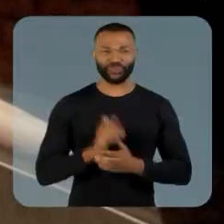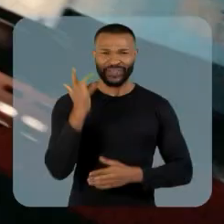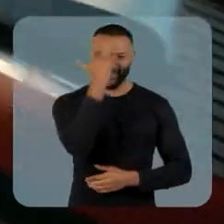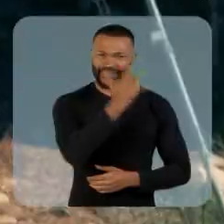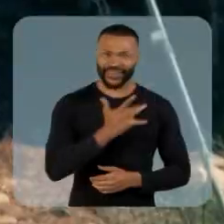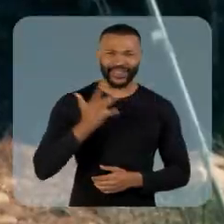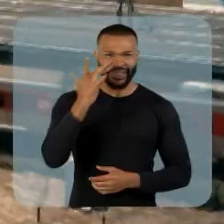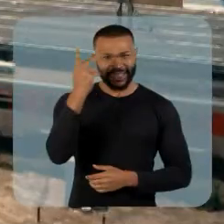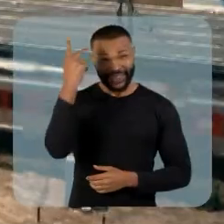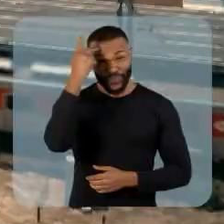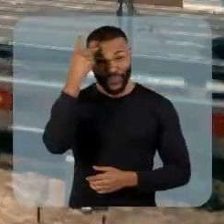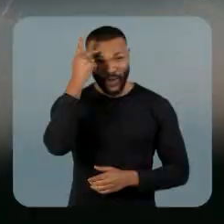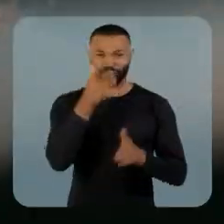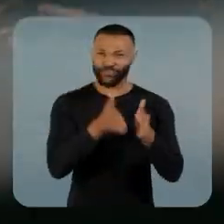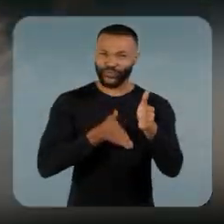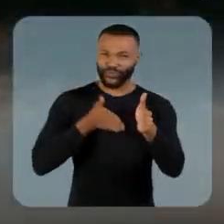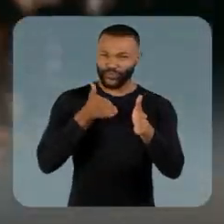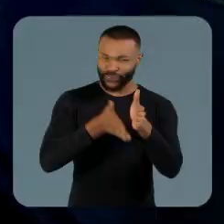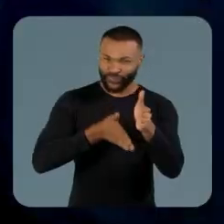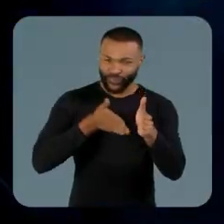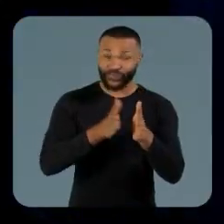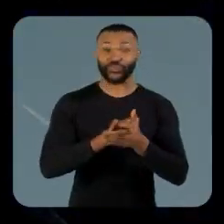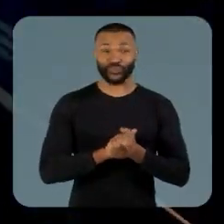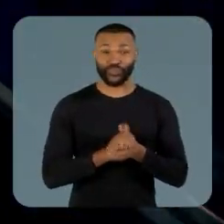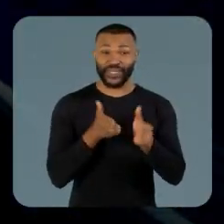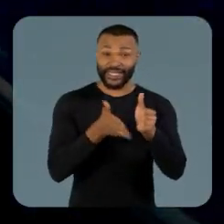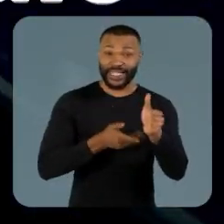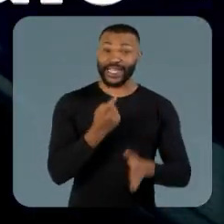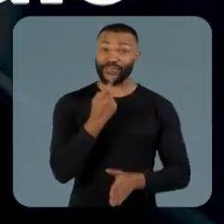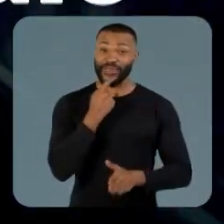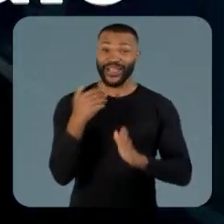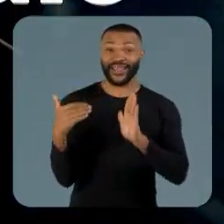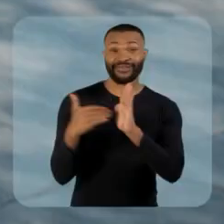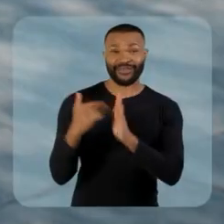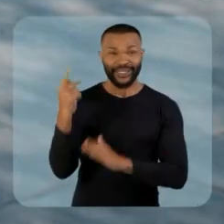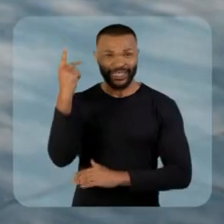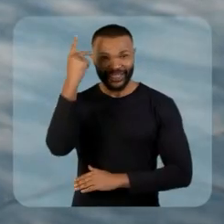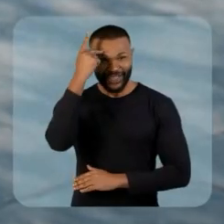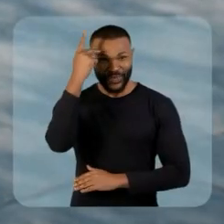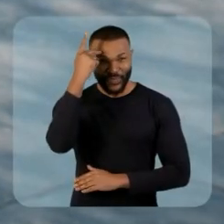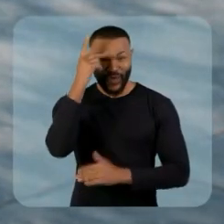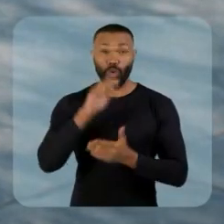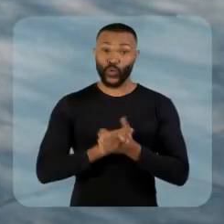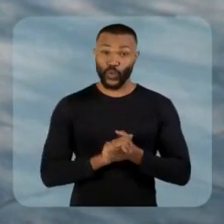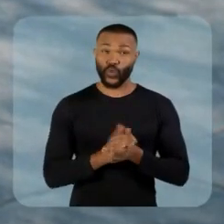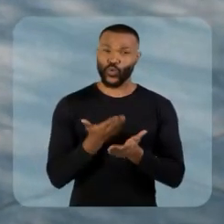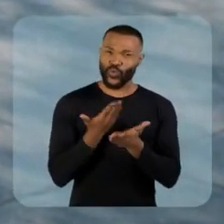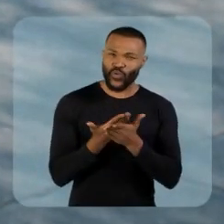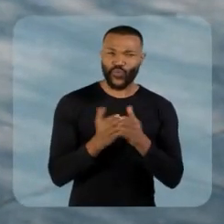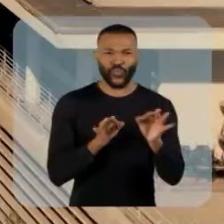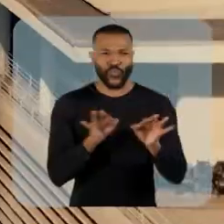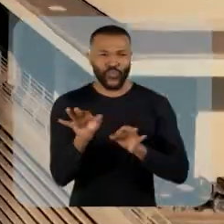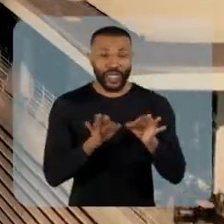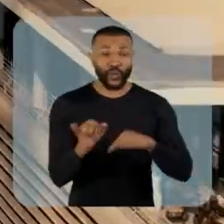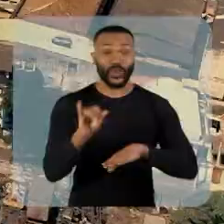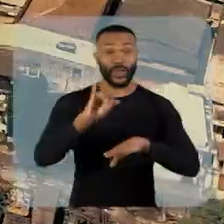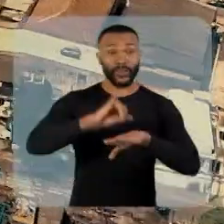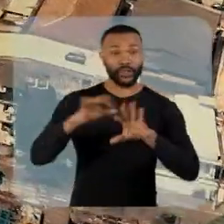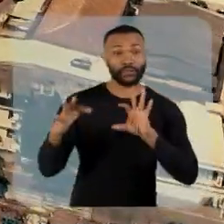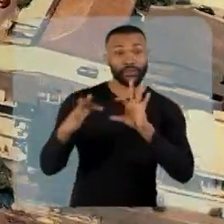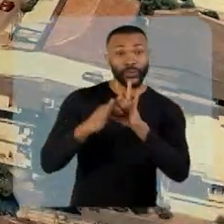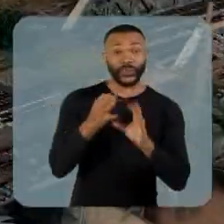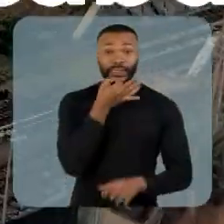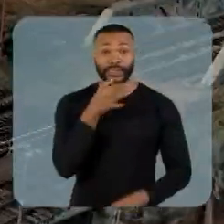Haddad é São Paulo nos trilhos. Vou fazer o trem de Campinas a São Paulo e retomar os estudos para ligar a capital